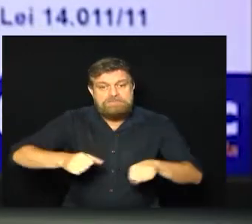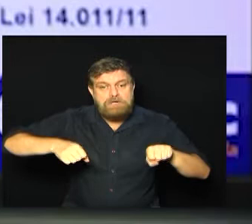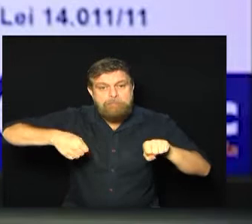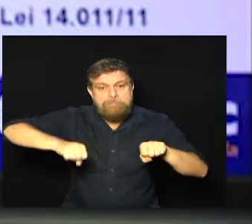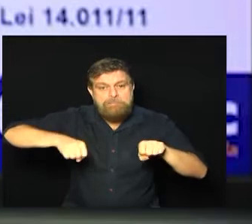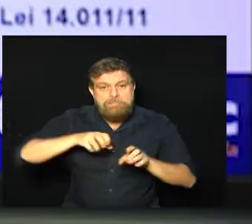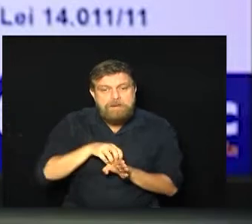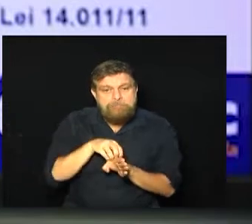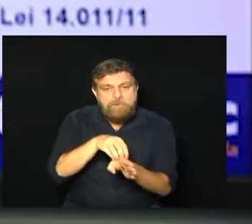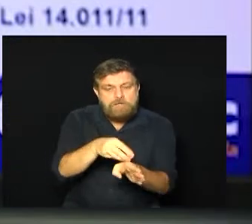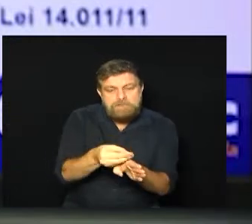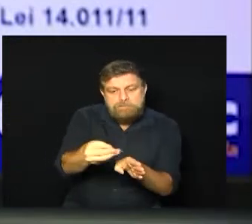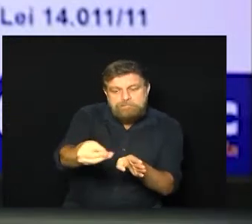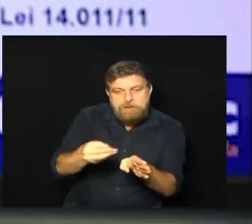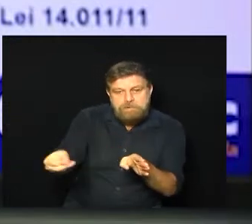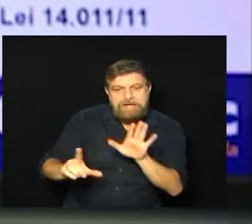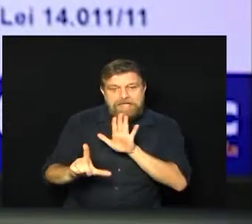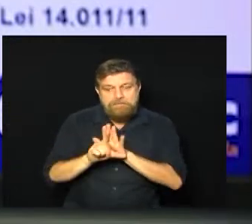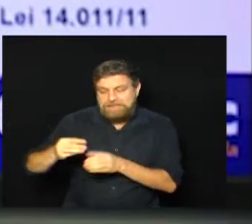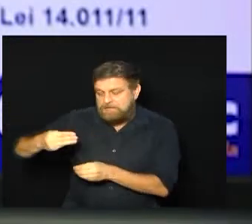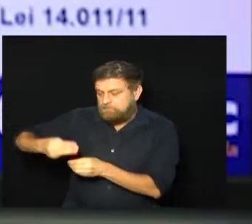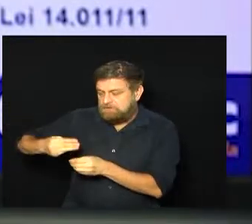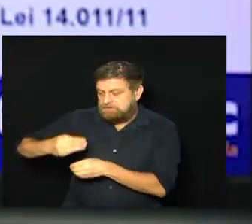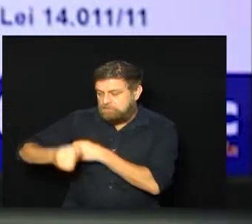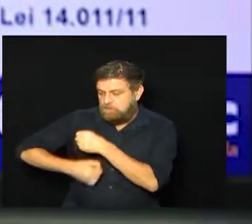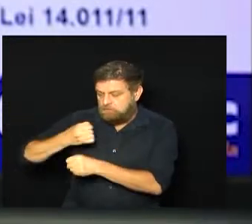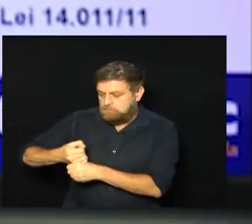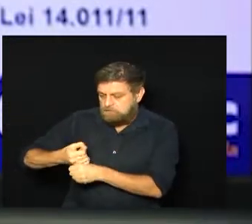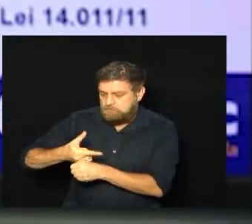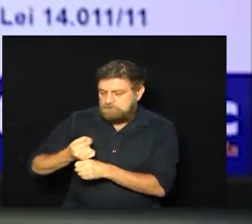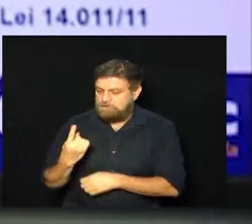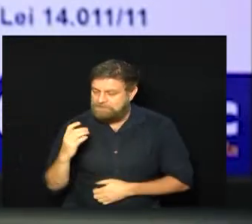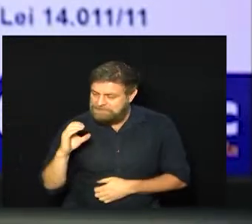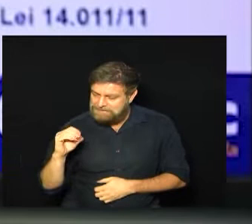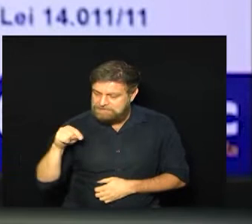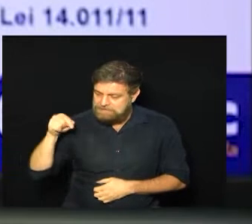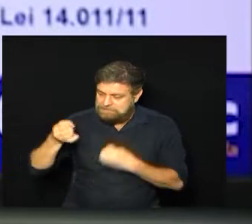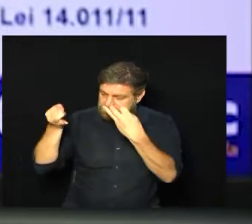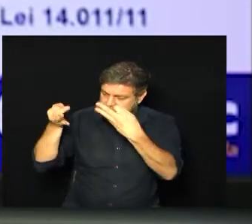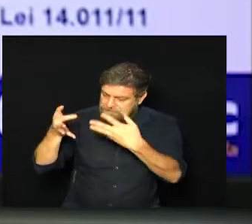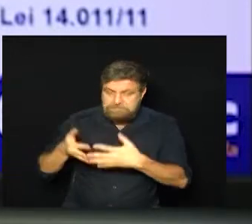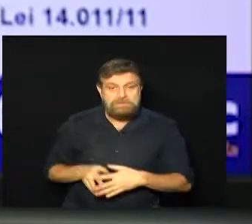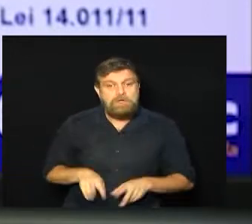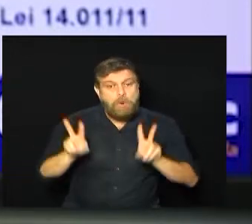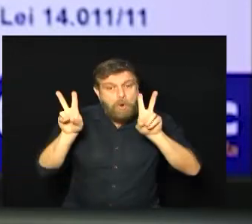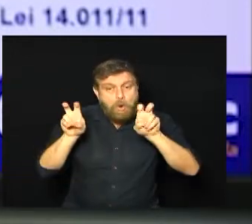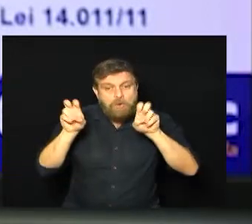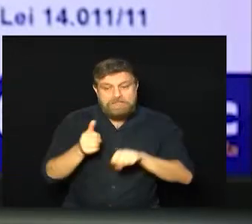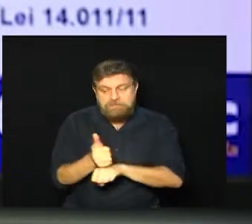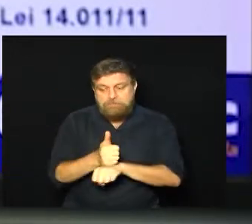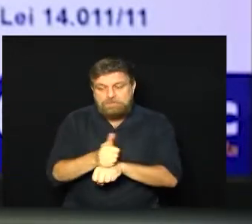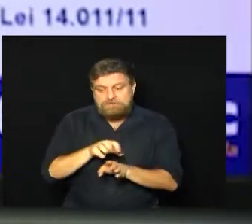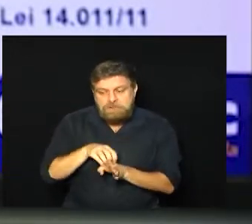lei municipal, né, que é de 2010, que fala sobre essa questão dos